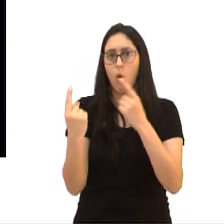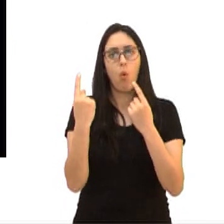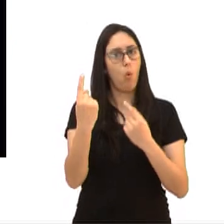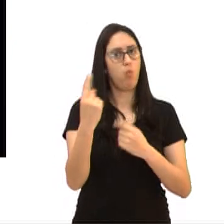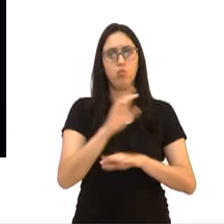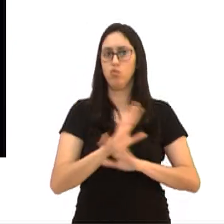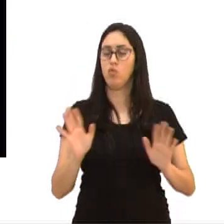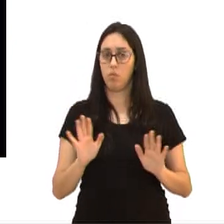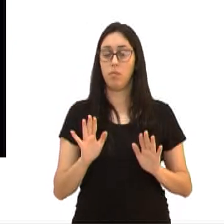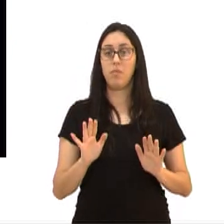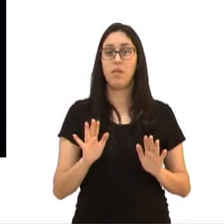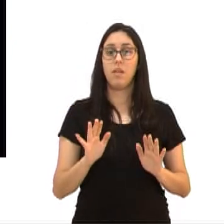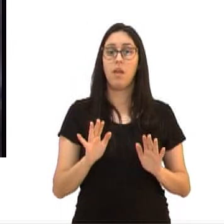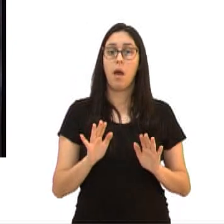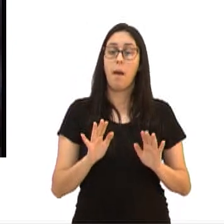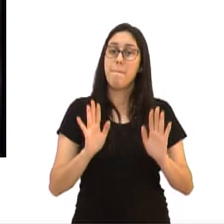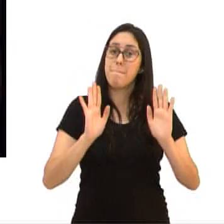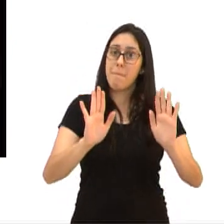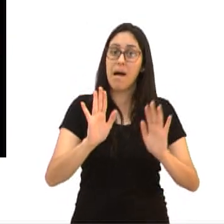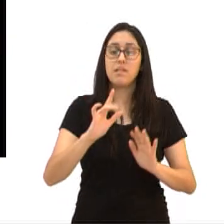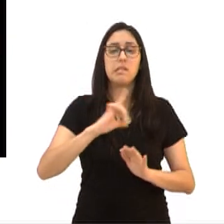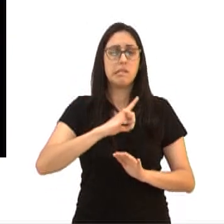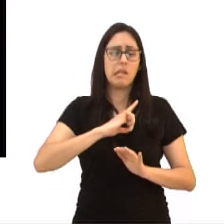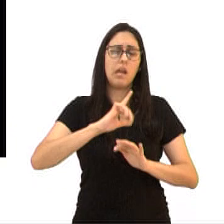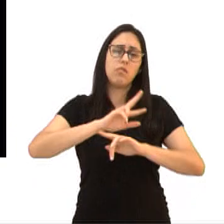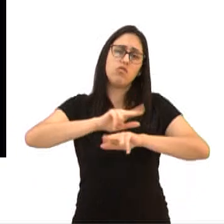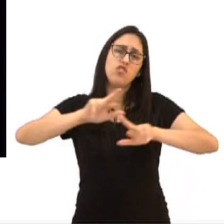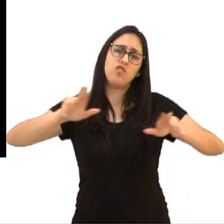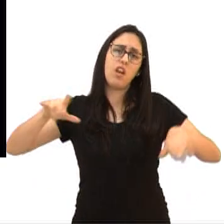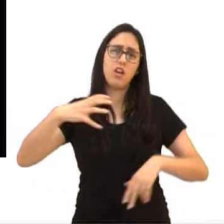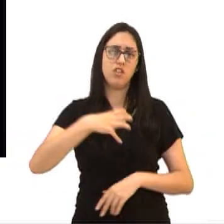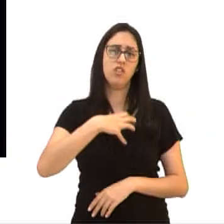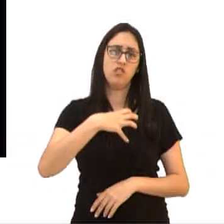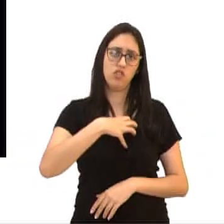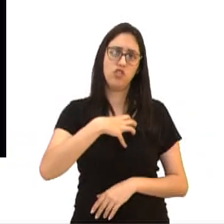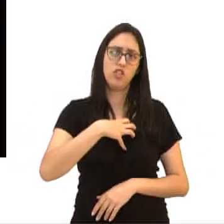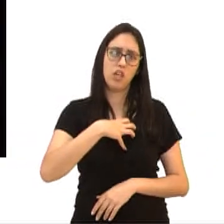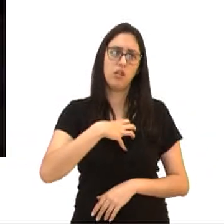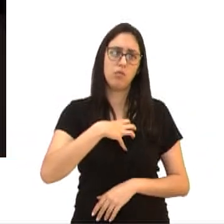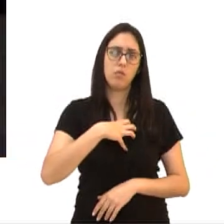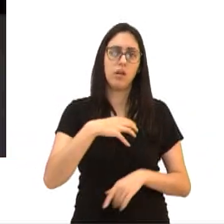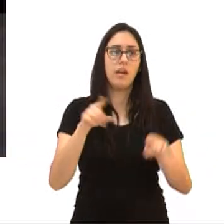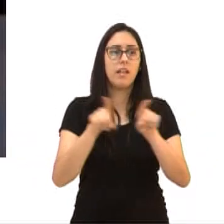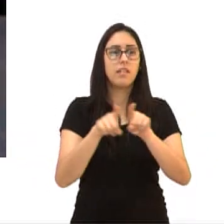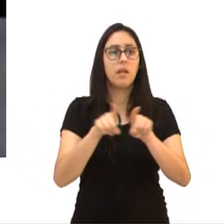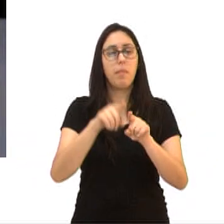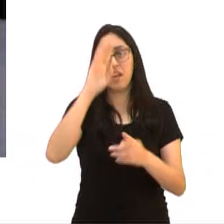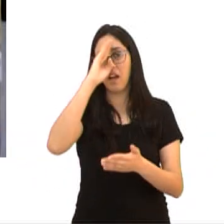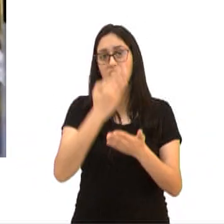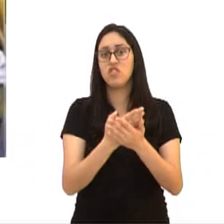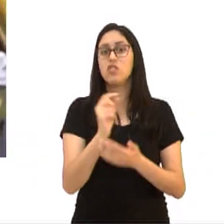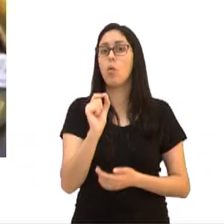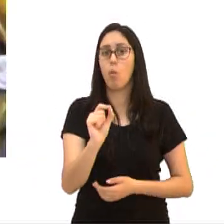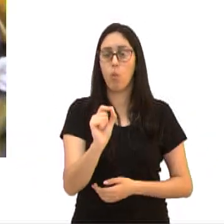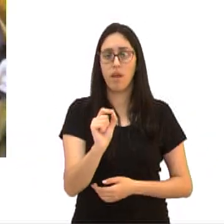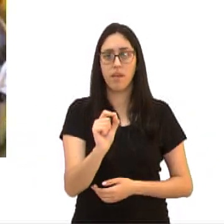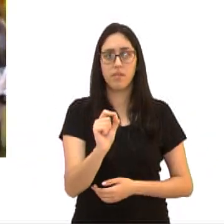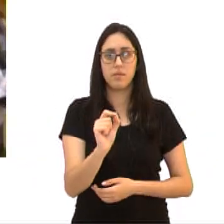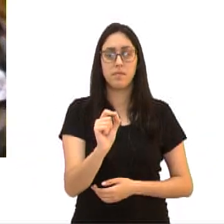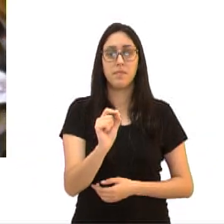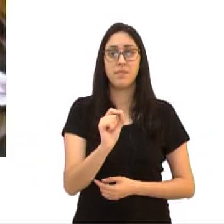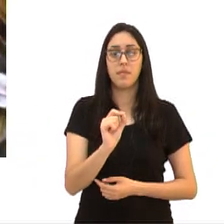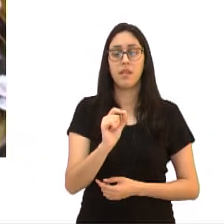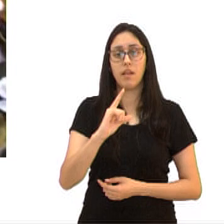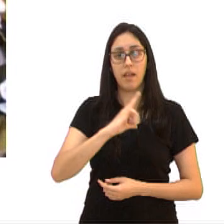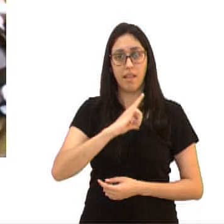se manifesta em diferentes formas, tantas formas quanto ondas do mar. Aprendemos também que